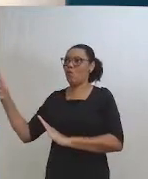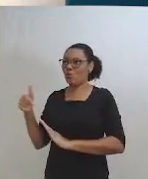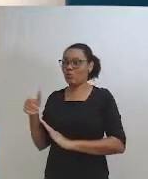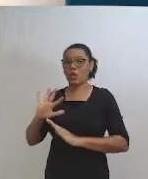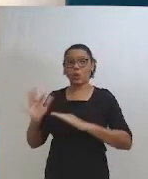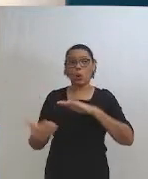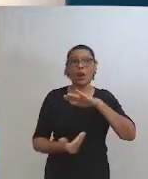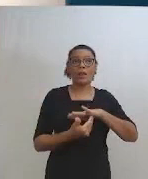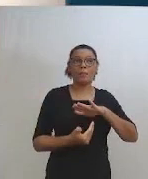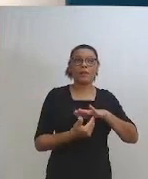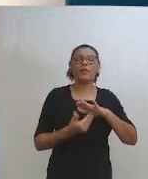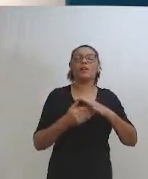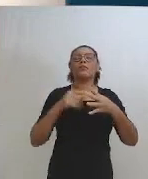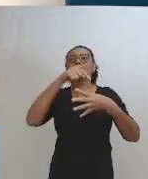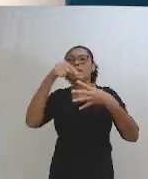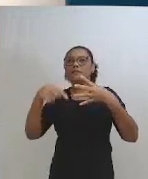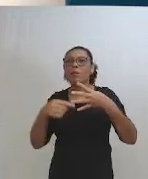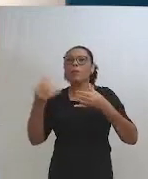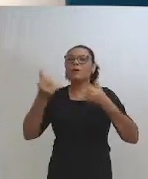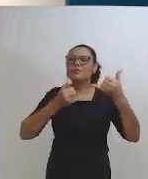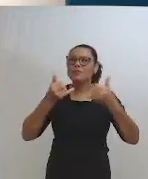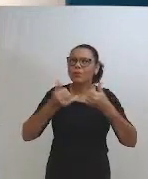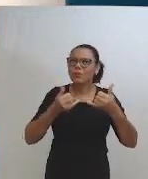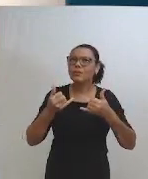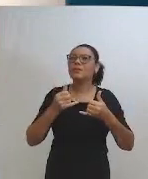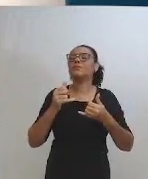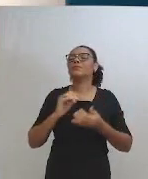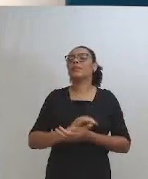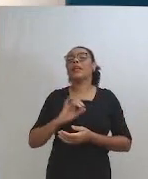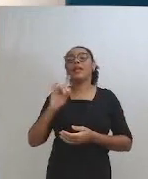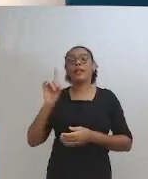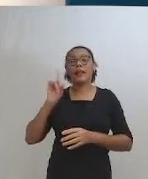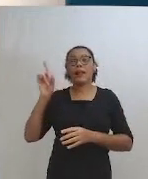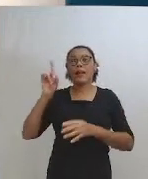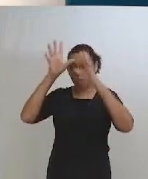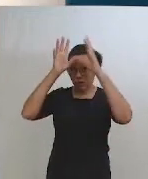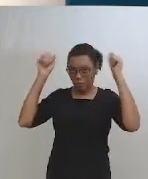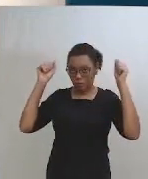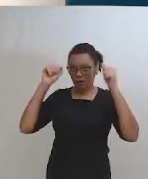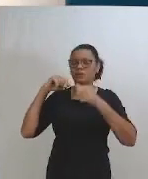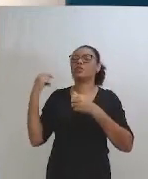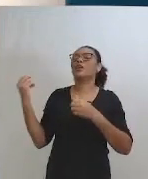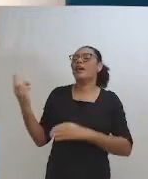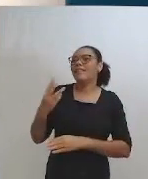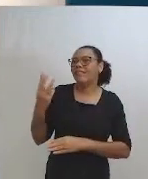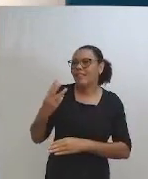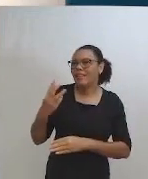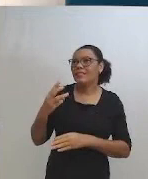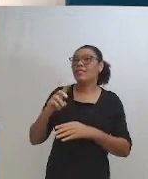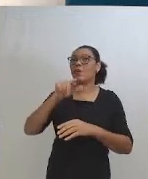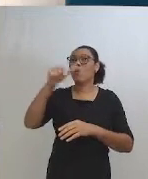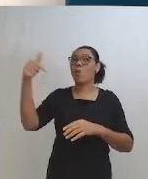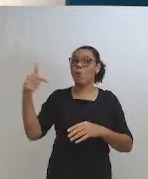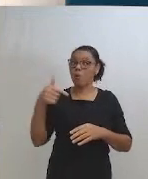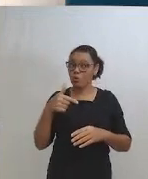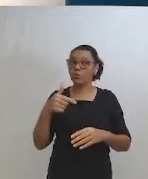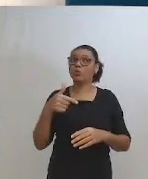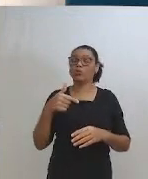itens, àquelas informações que o tribunal, a terceira sessão, em um outro caso, entendeu como válido a ser solicitado.